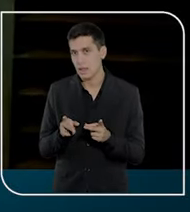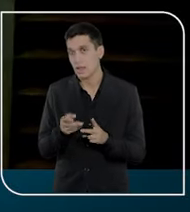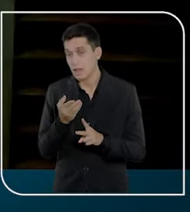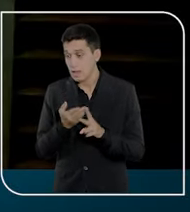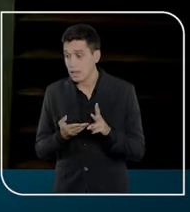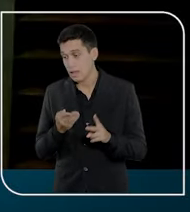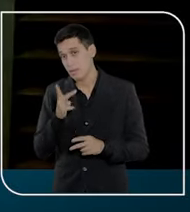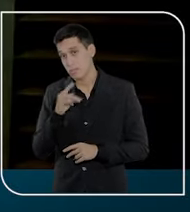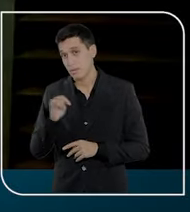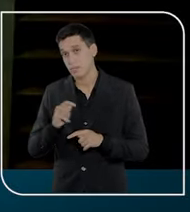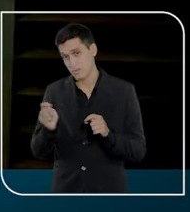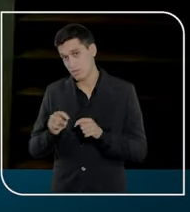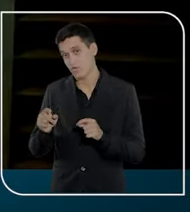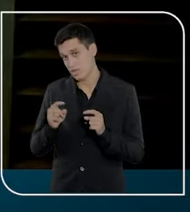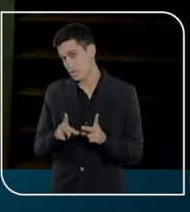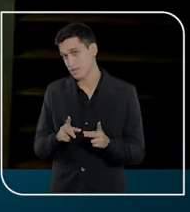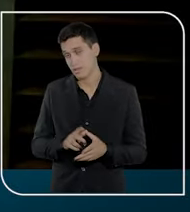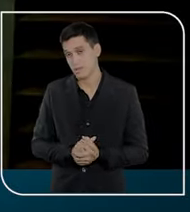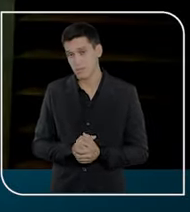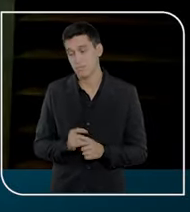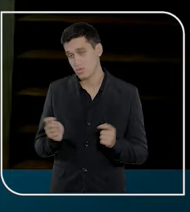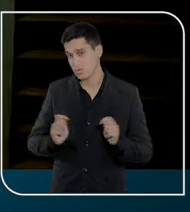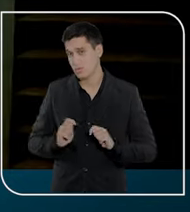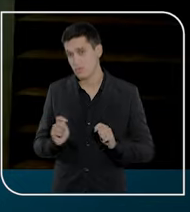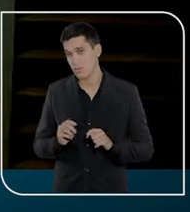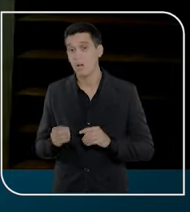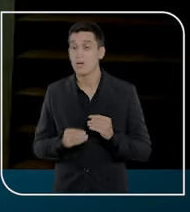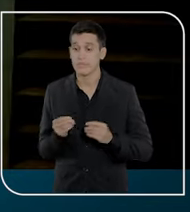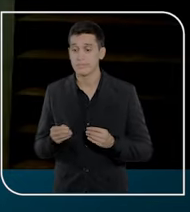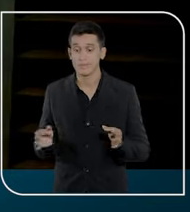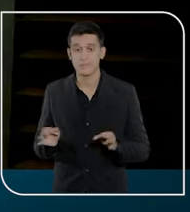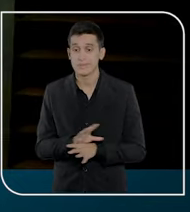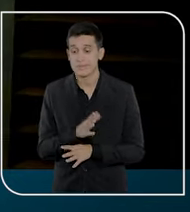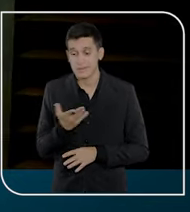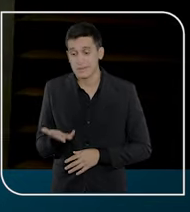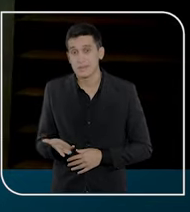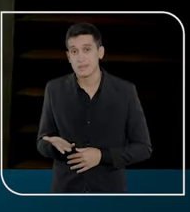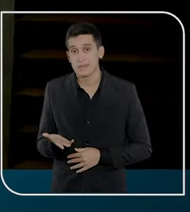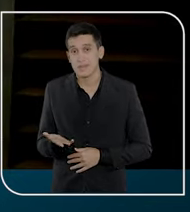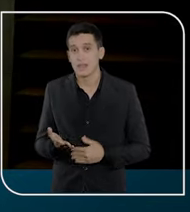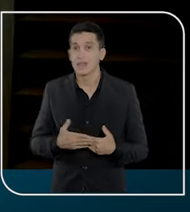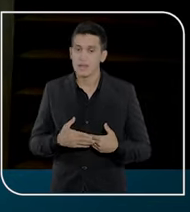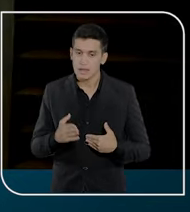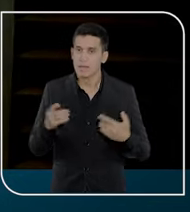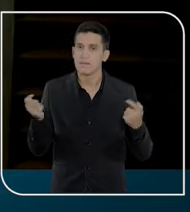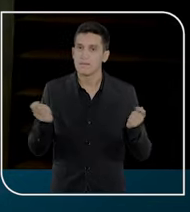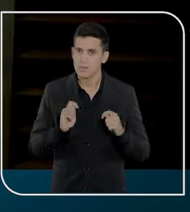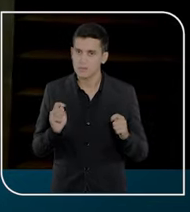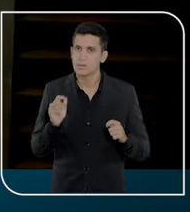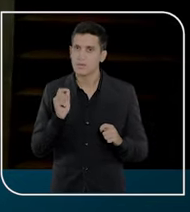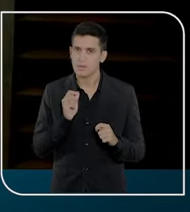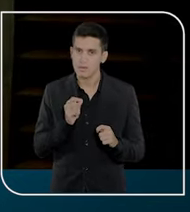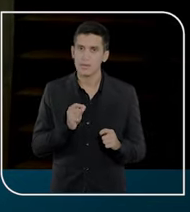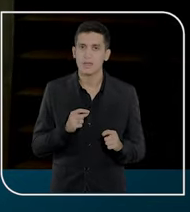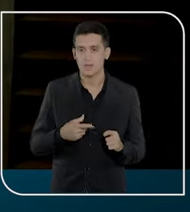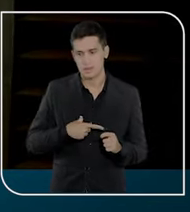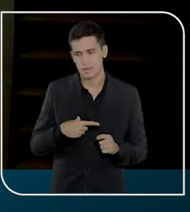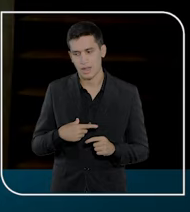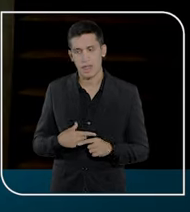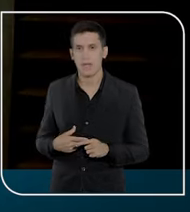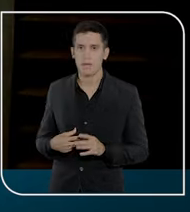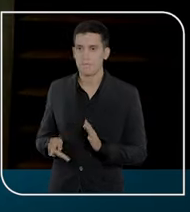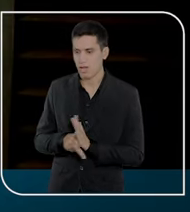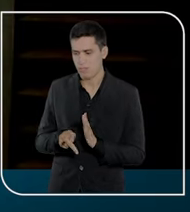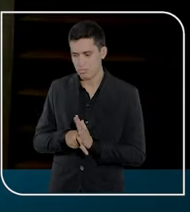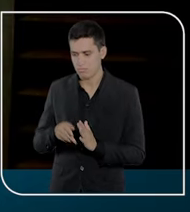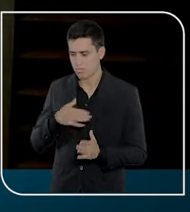penhorável, né? É penhorável. E como é que resolveria? Resolveria alienando, faz alienação judicial, e a gente volta ao começo da